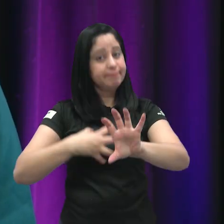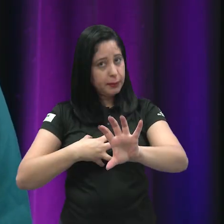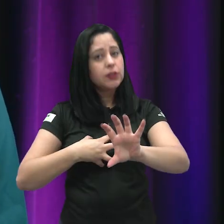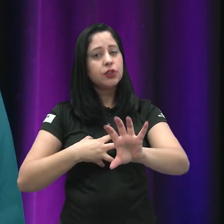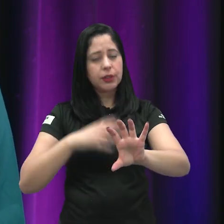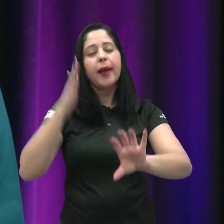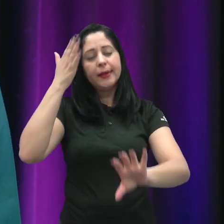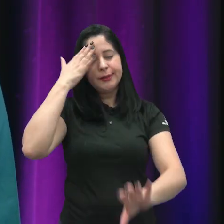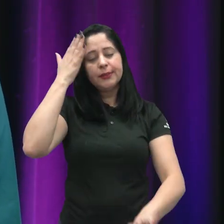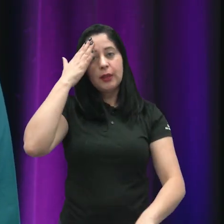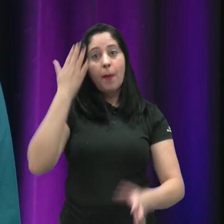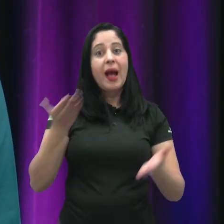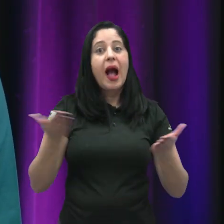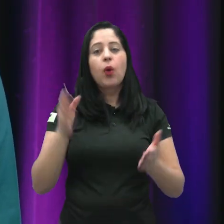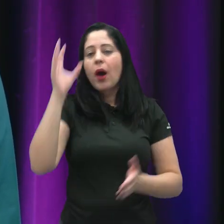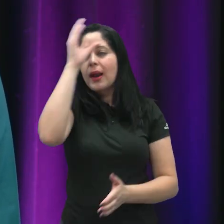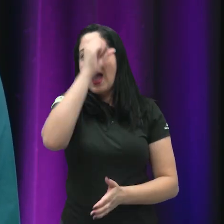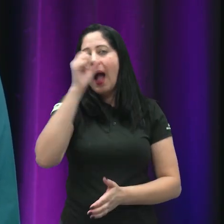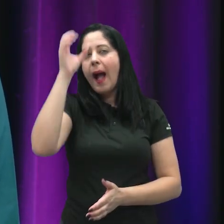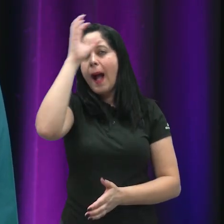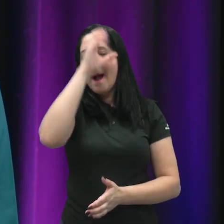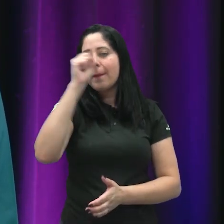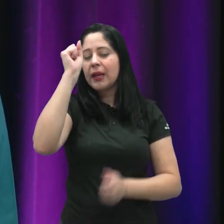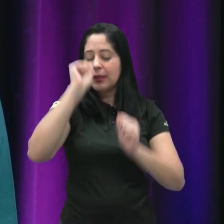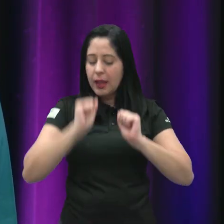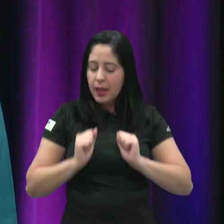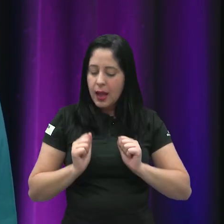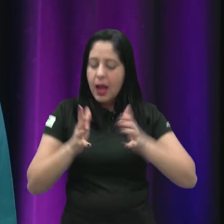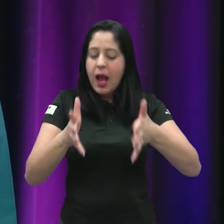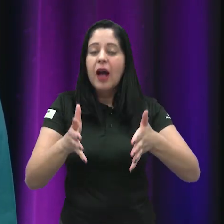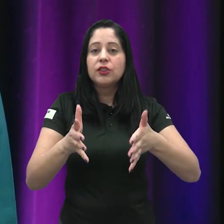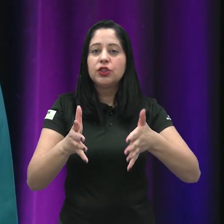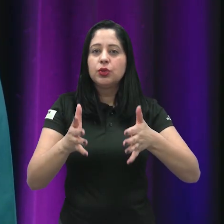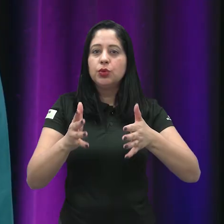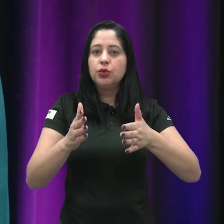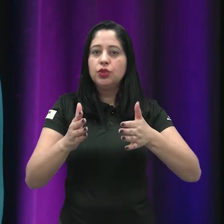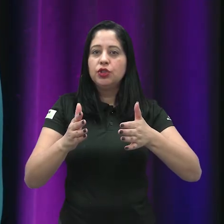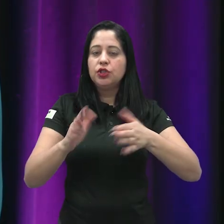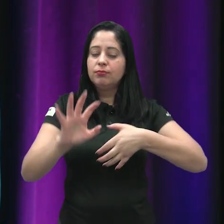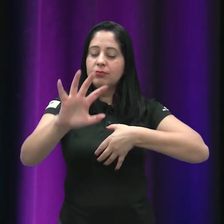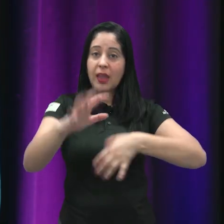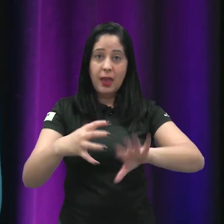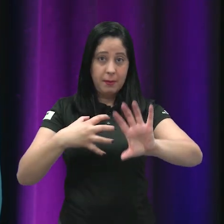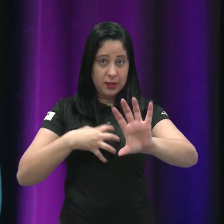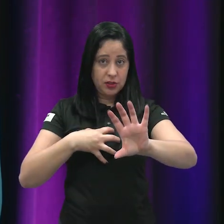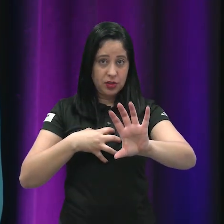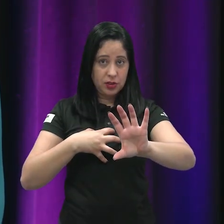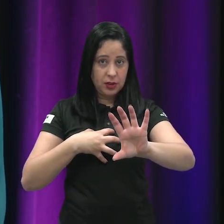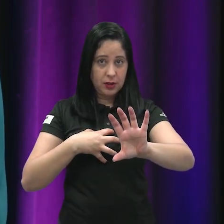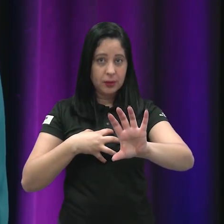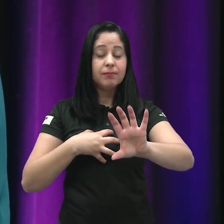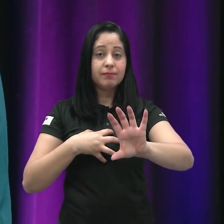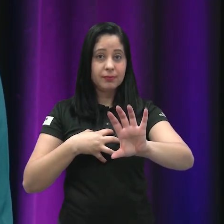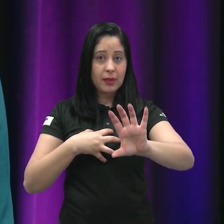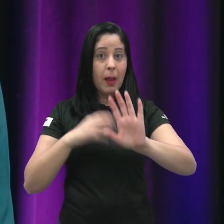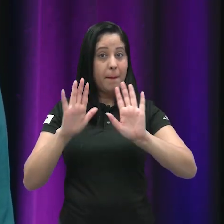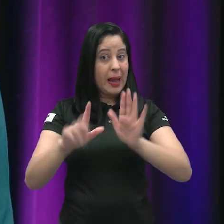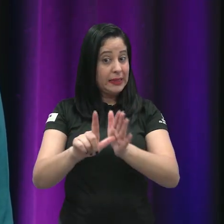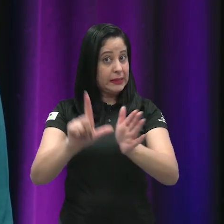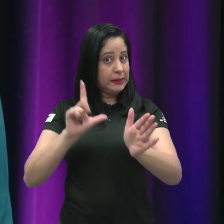né? Agora vamos aprender a exercitar a empatia, mas começando por nós mesmos através